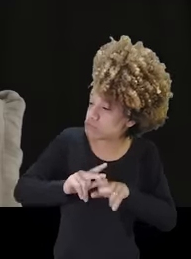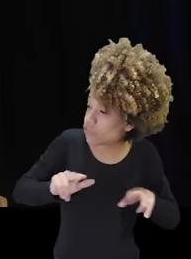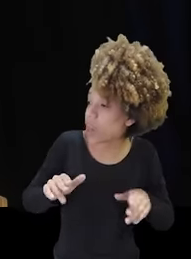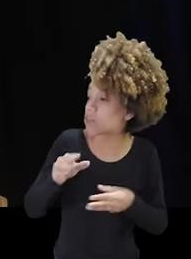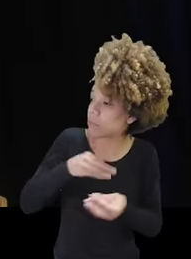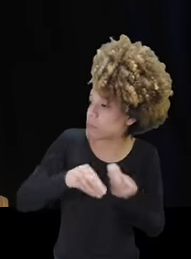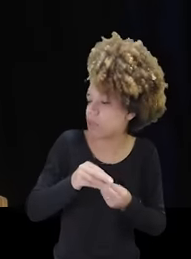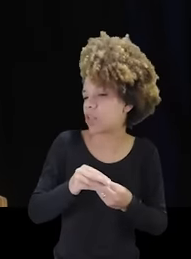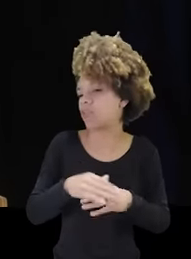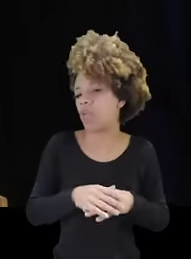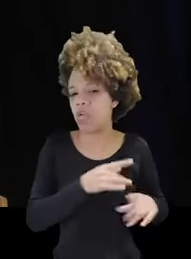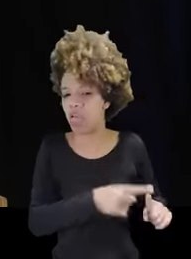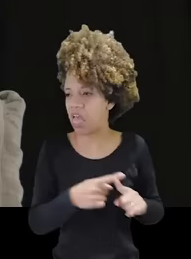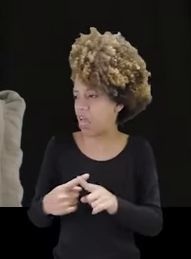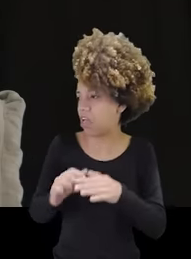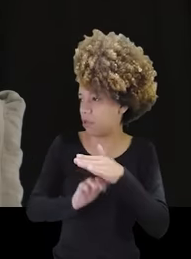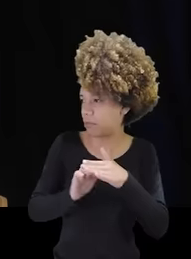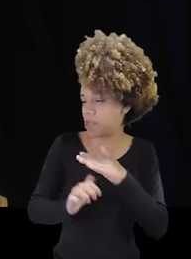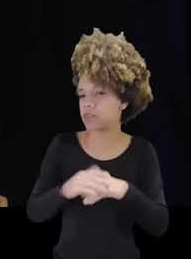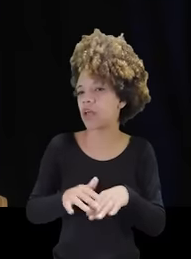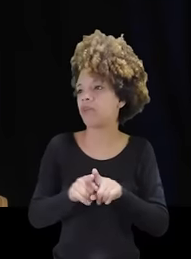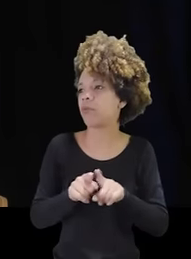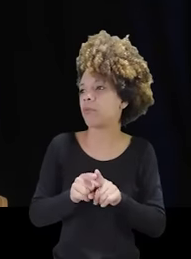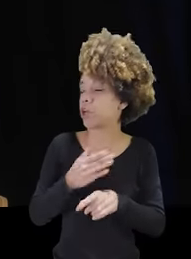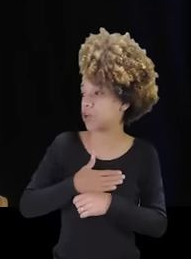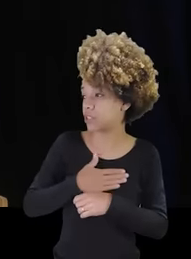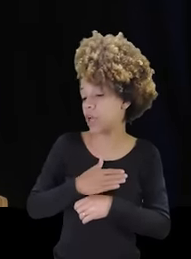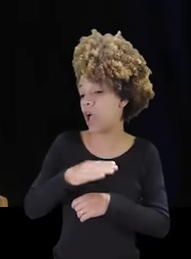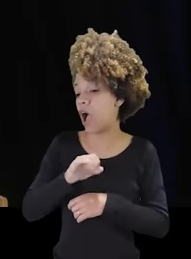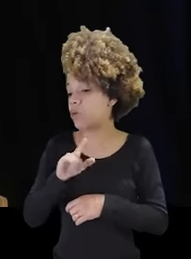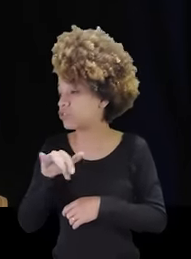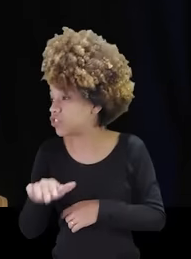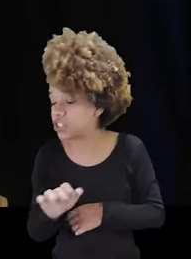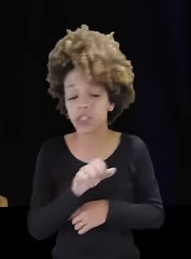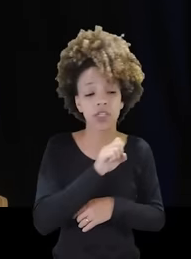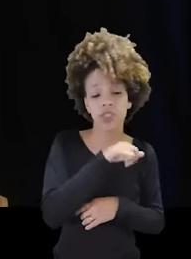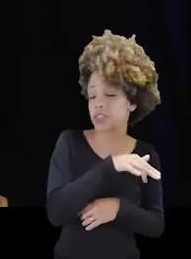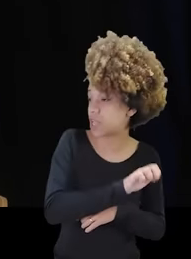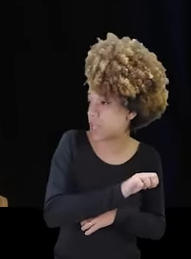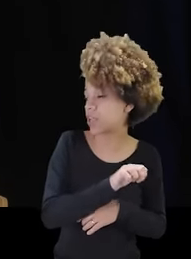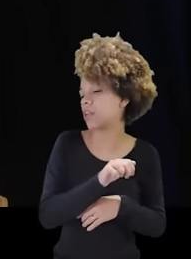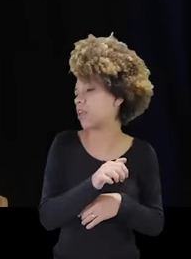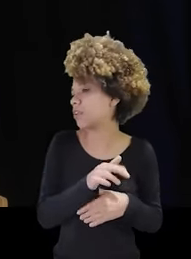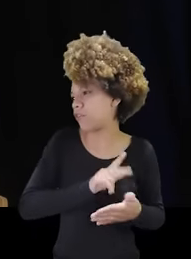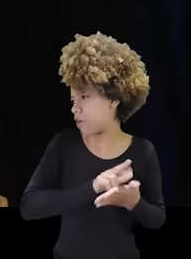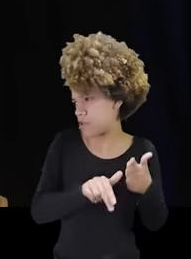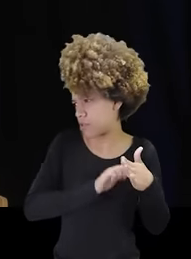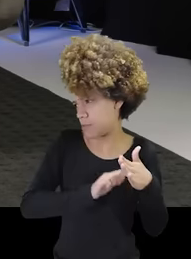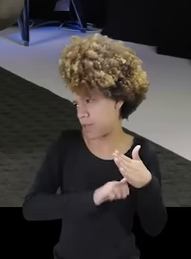E aí são empresas inimigas essas coisas aí tem pessoa gosta mais da widi tem o pessoal gosta mais da SM pessoal gosta mais da Big